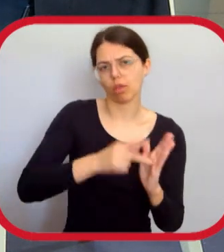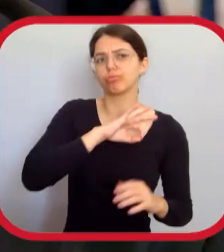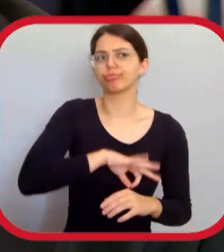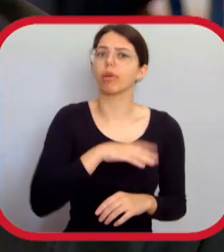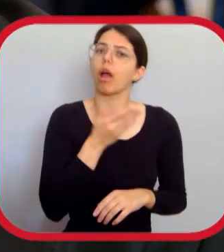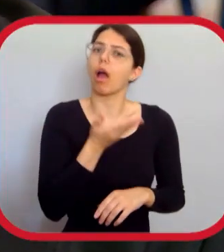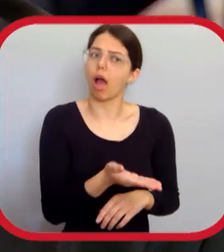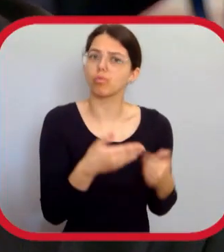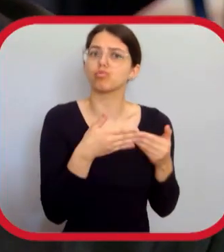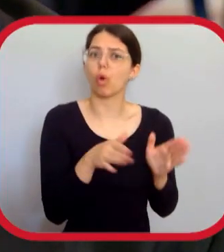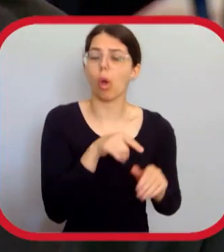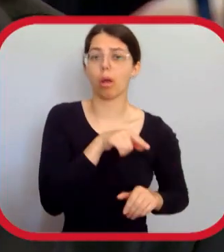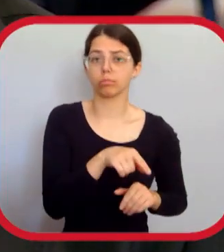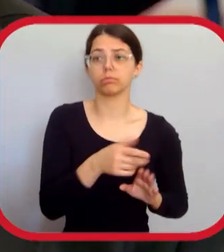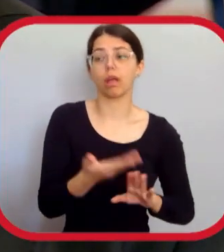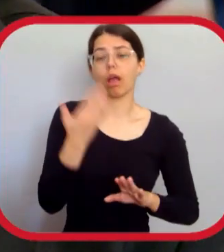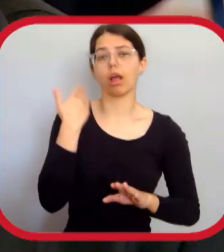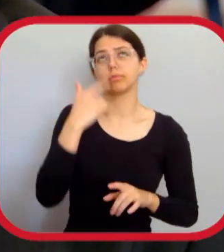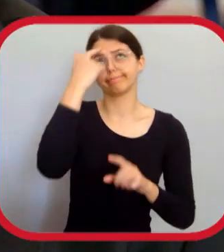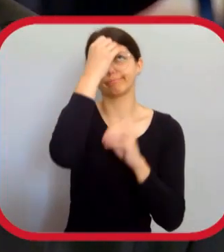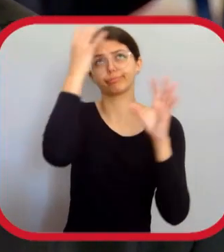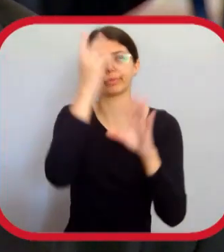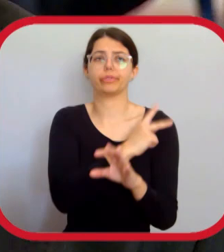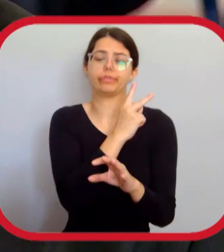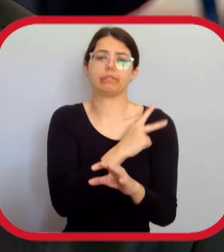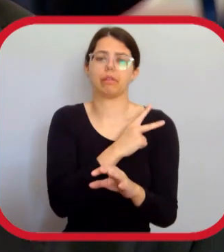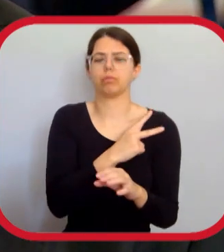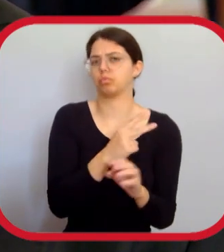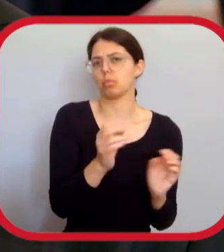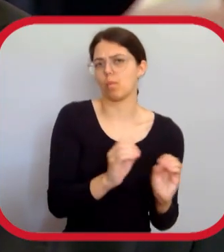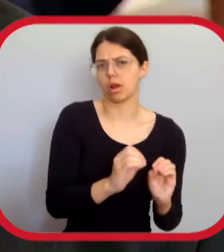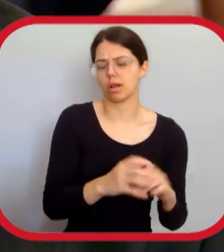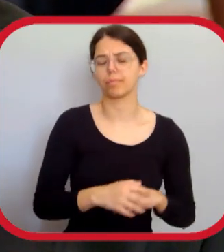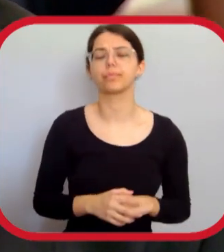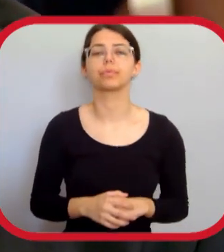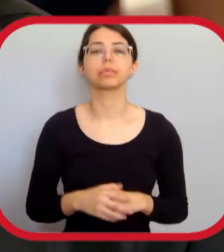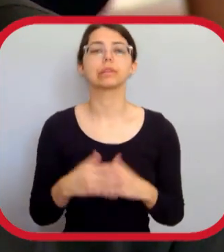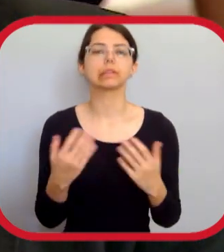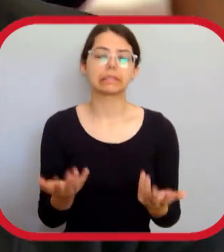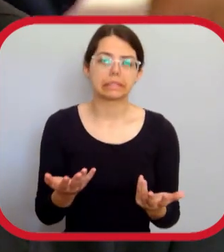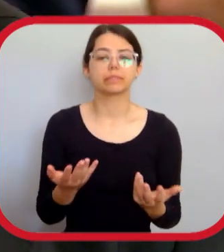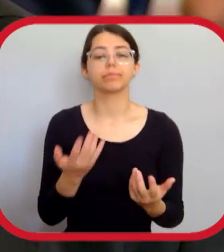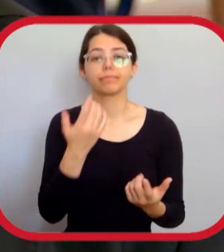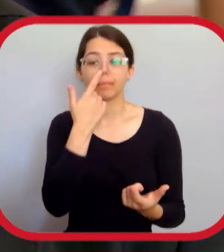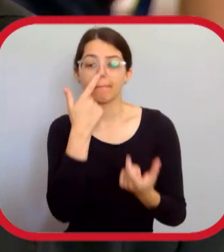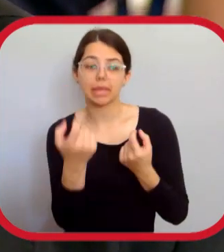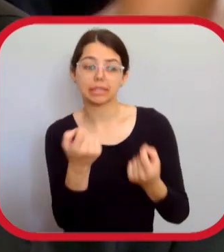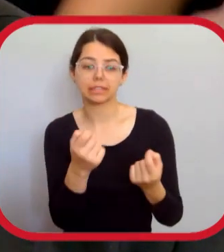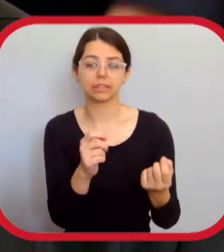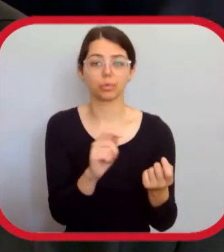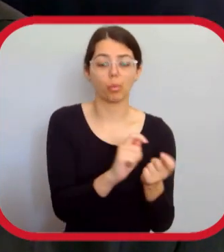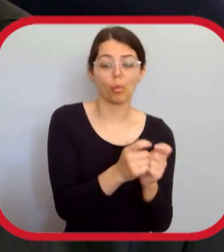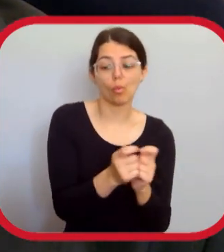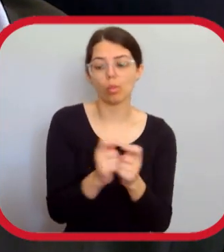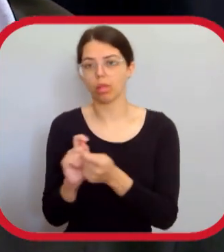mais técnico-profissionais do que aqueles que, teoricamente, a universidade era suposto fazer. Eu diria que essa